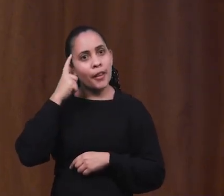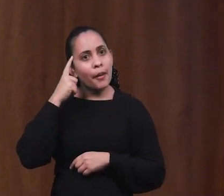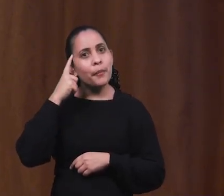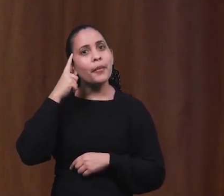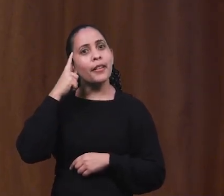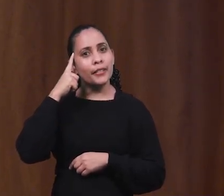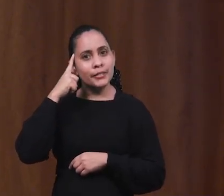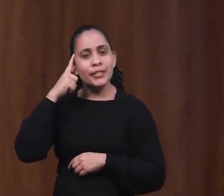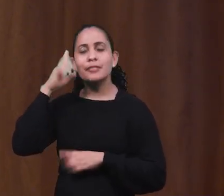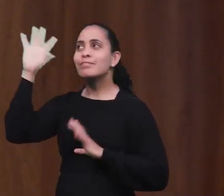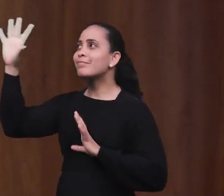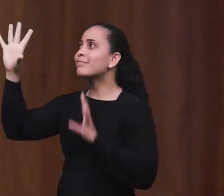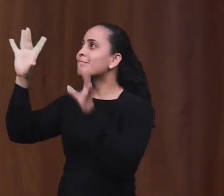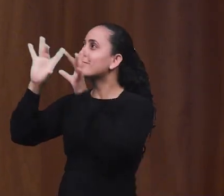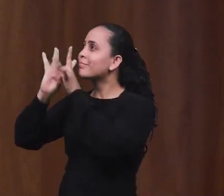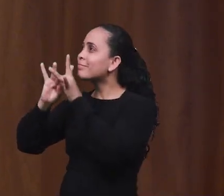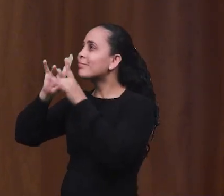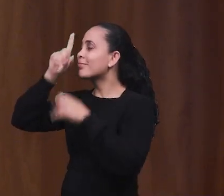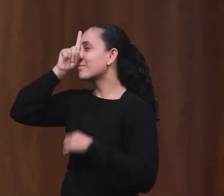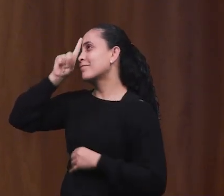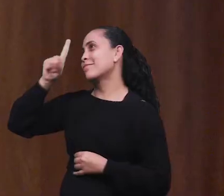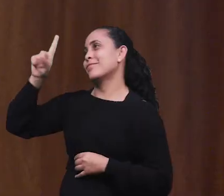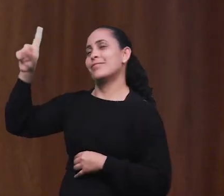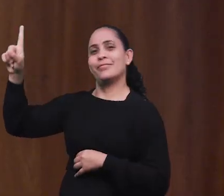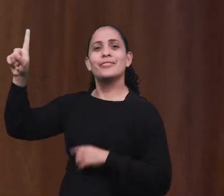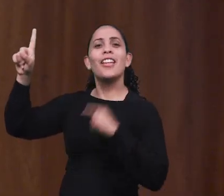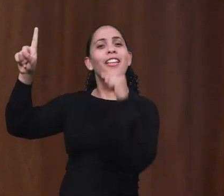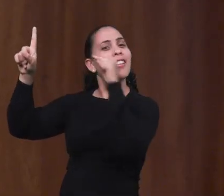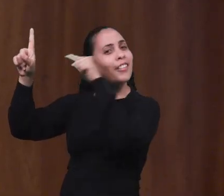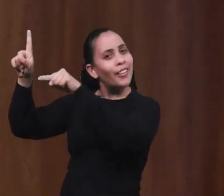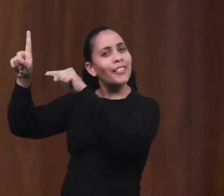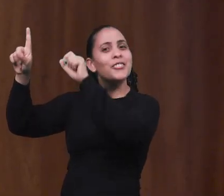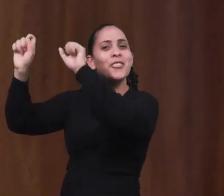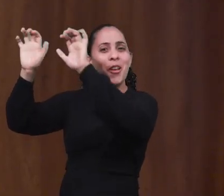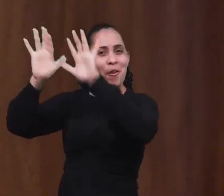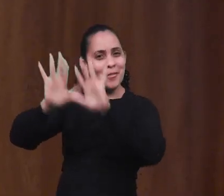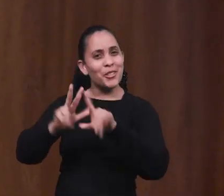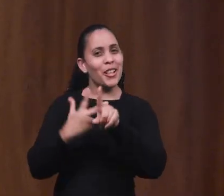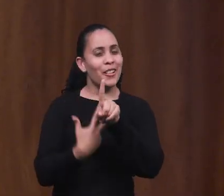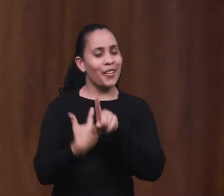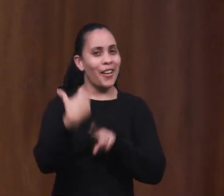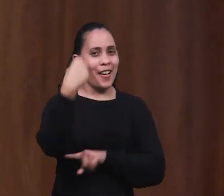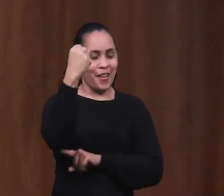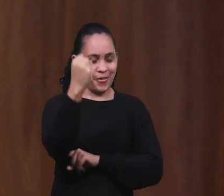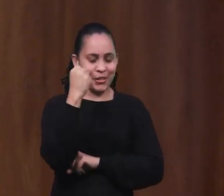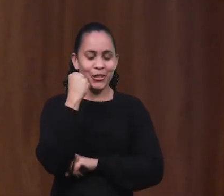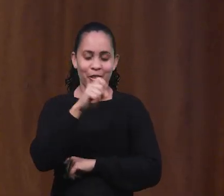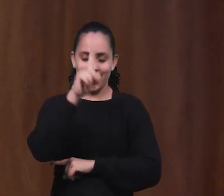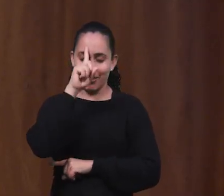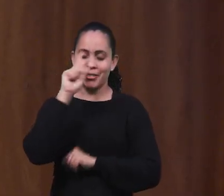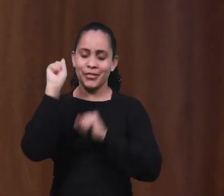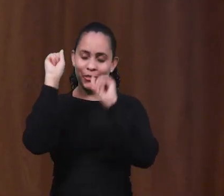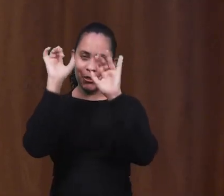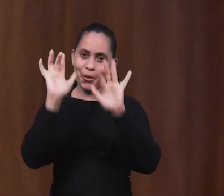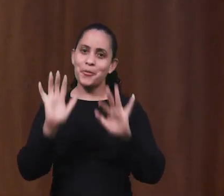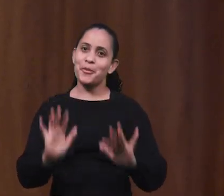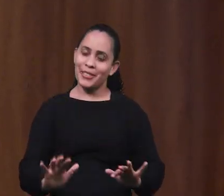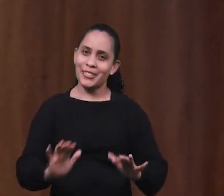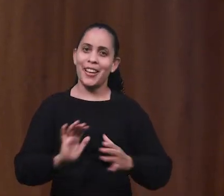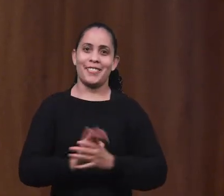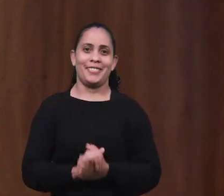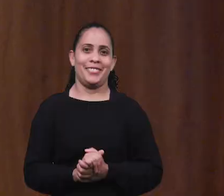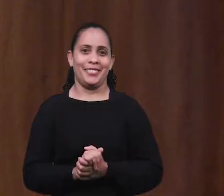seus pensamentos estão conectados com o Senhor na eternidade, e é o Senhor quem nos dá a vitória, é o Senhor